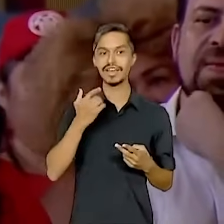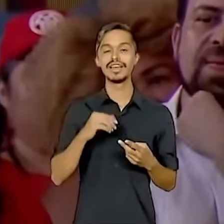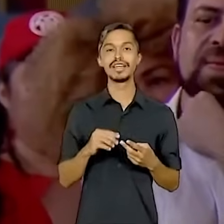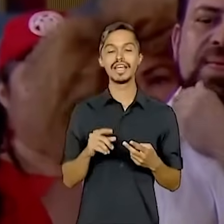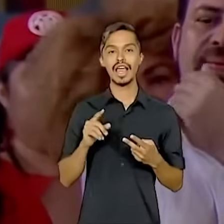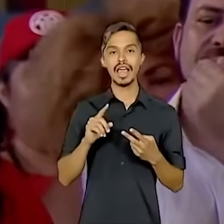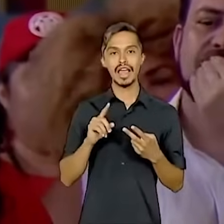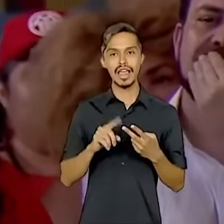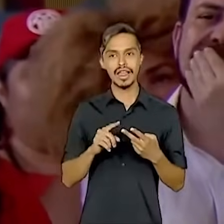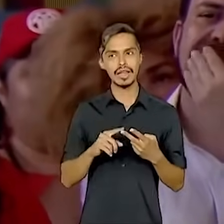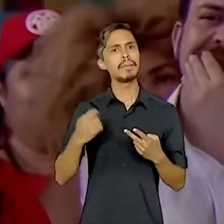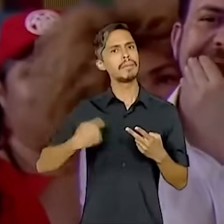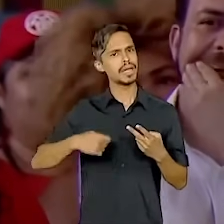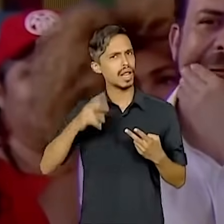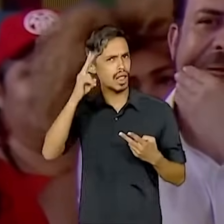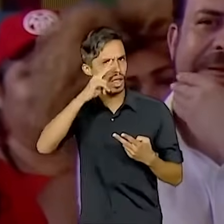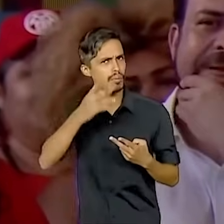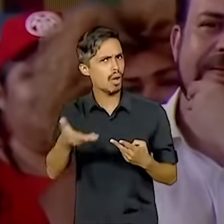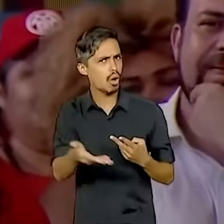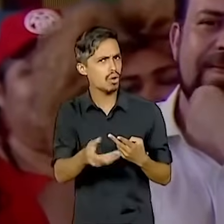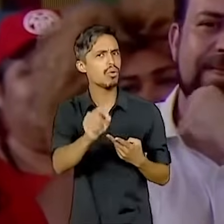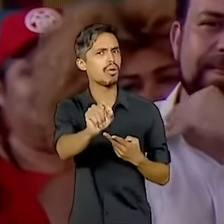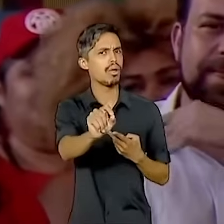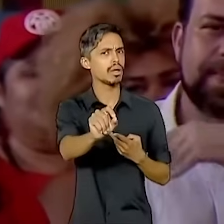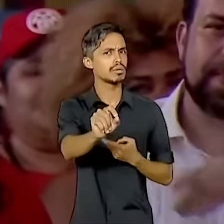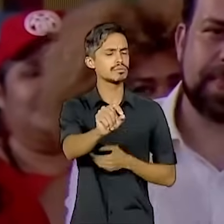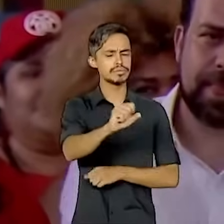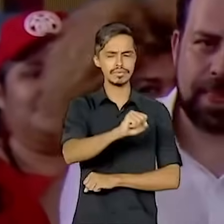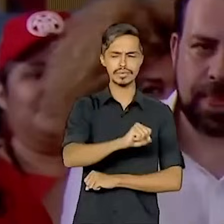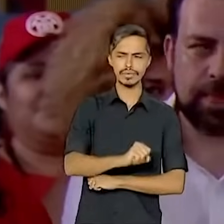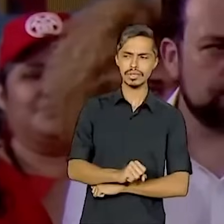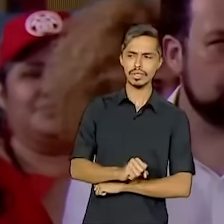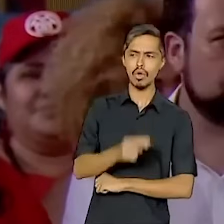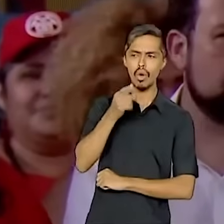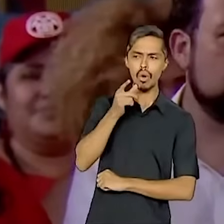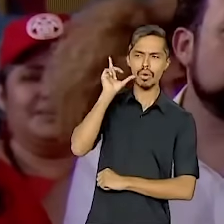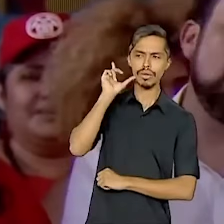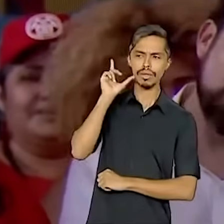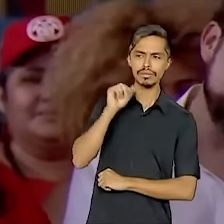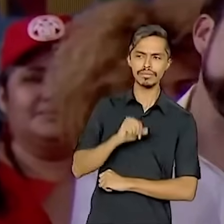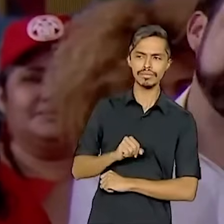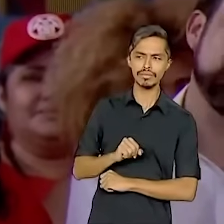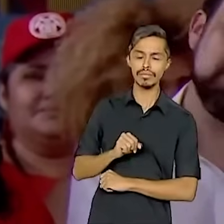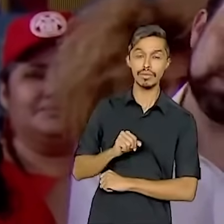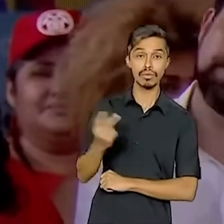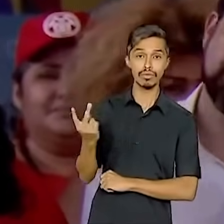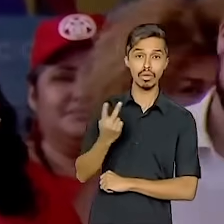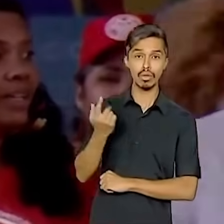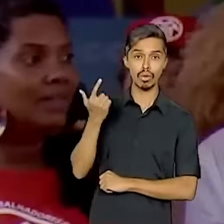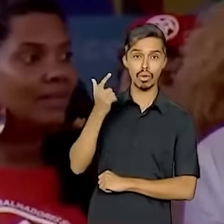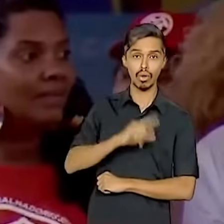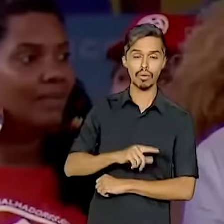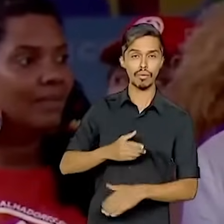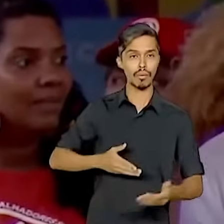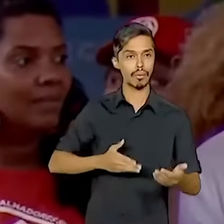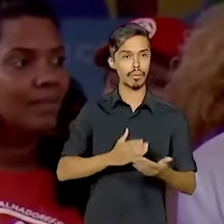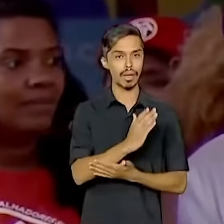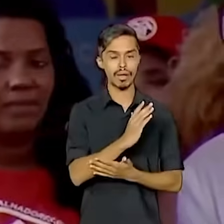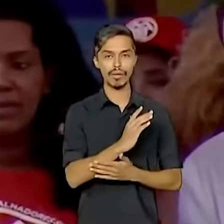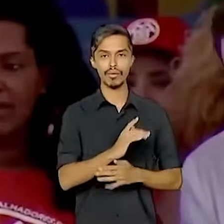que precisa ser lembrado hoje o seguinte. Ontem, nós conseguimos